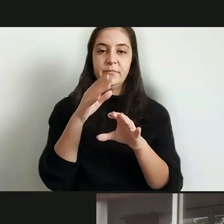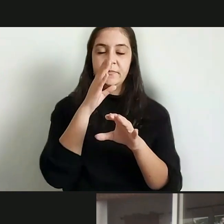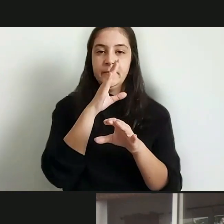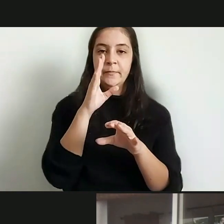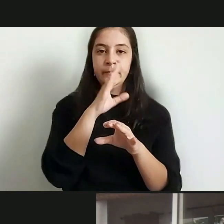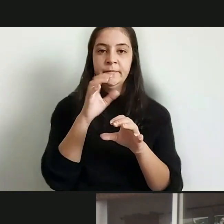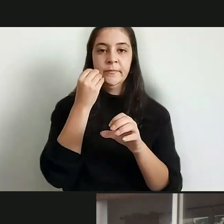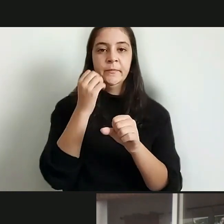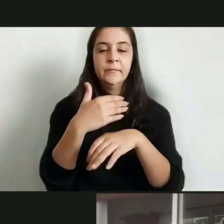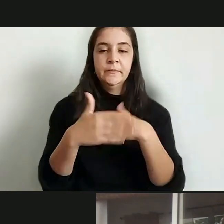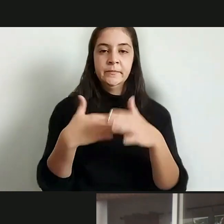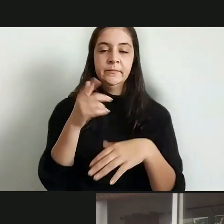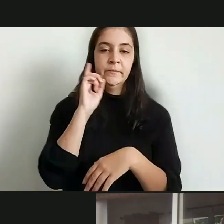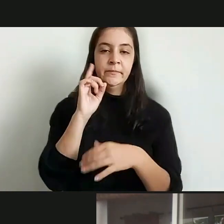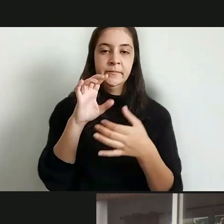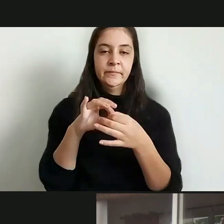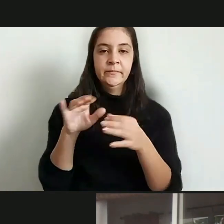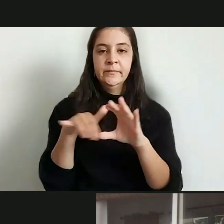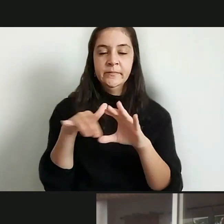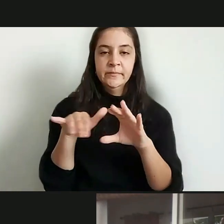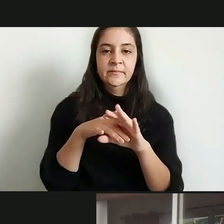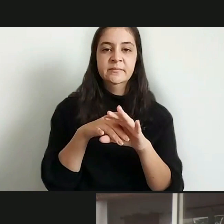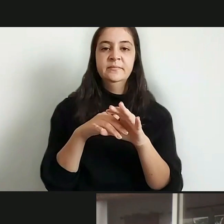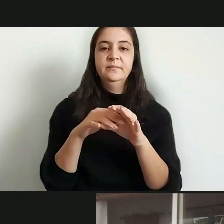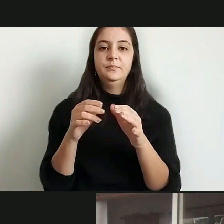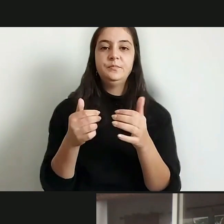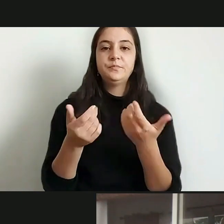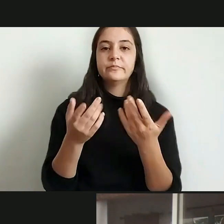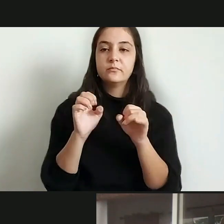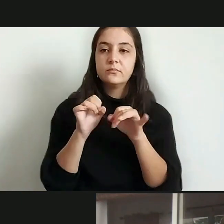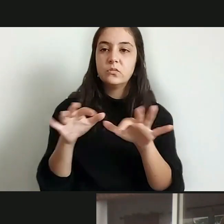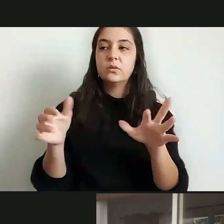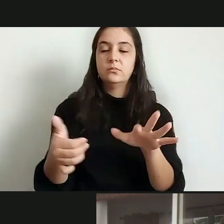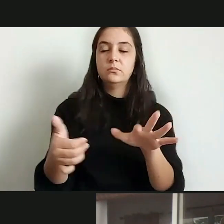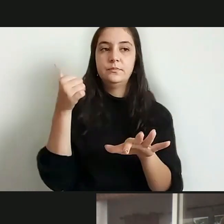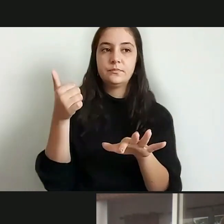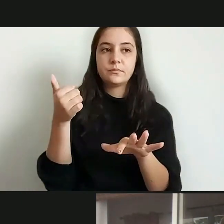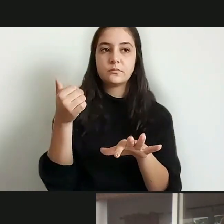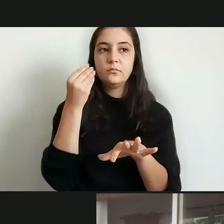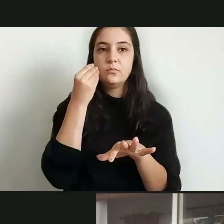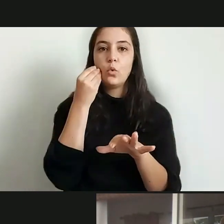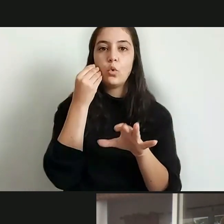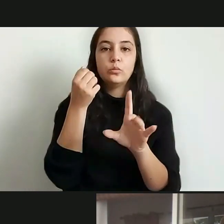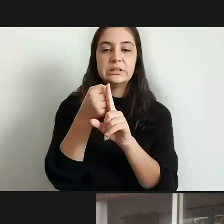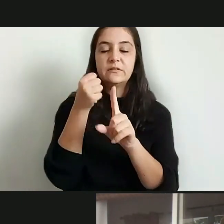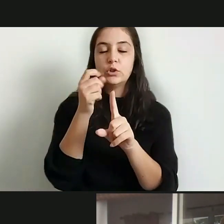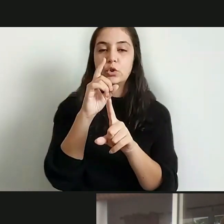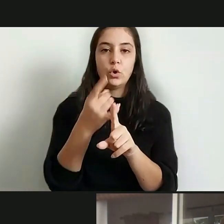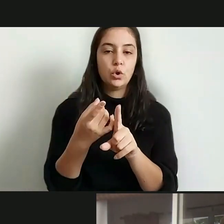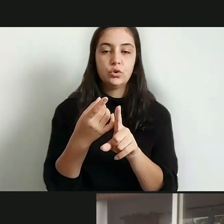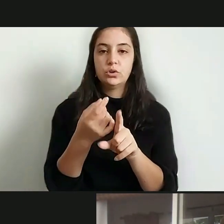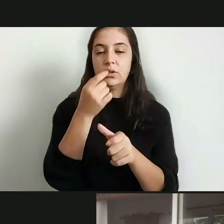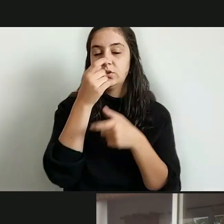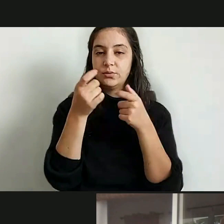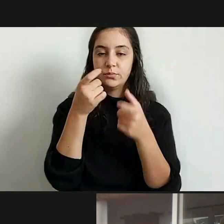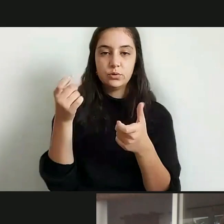estas oportunidades para participar, formais ou informais? Que desafios é que os cidadãos